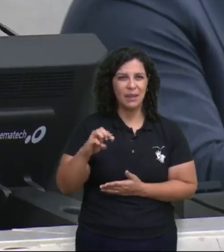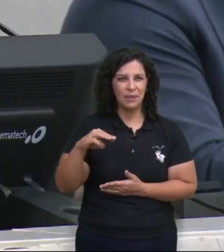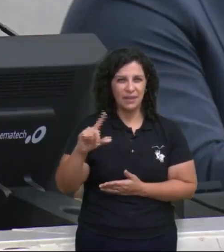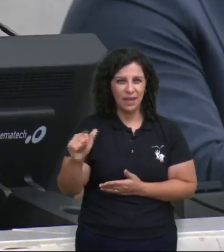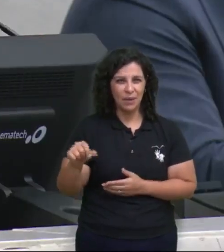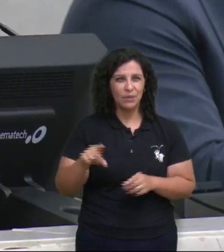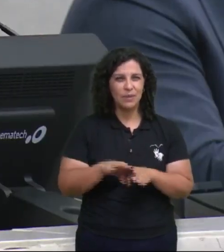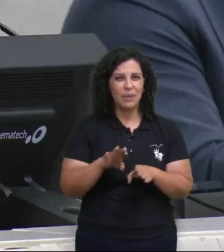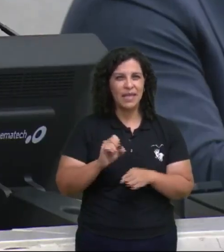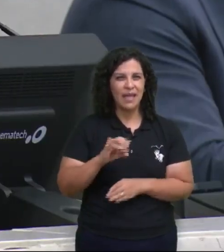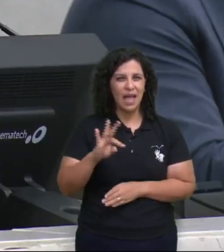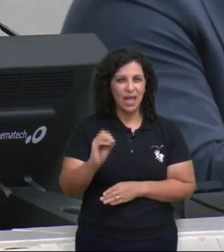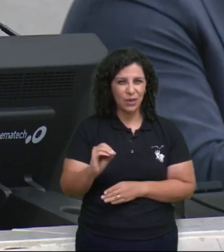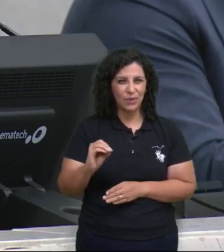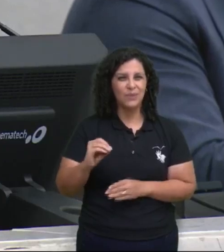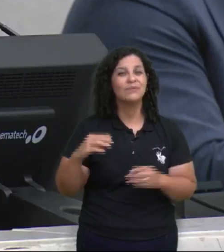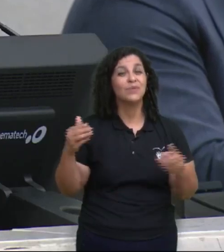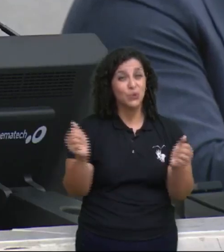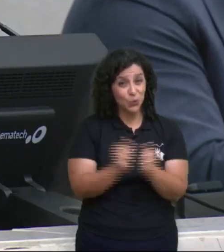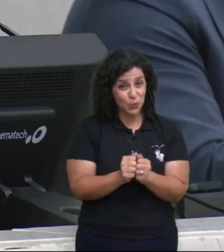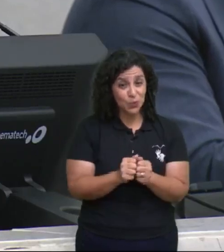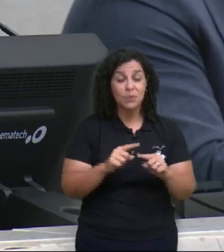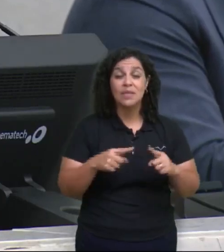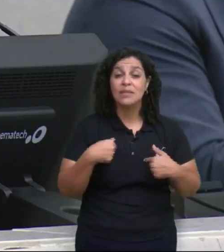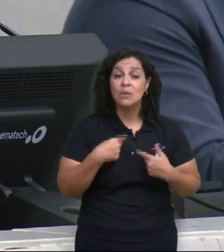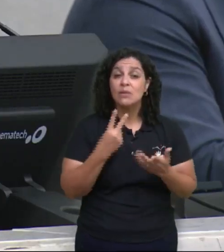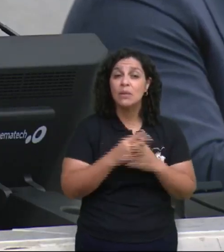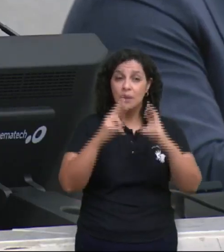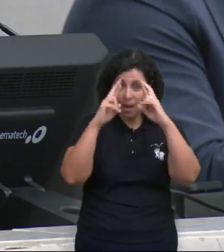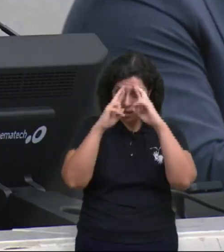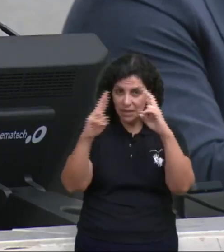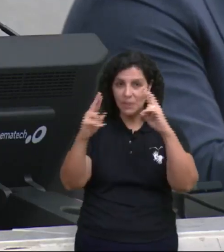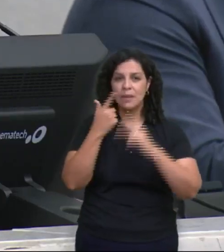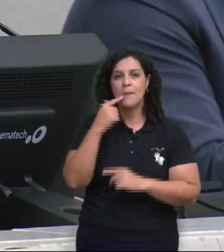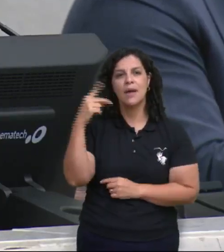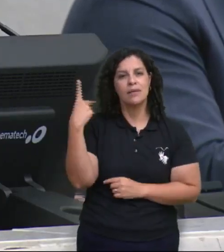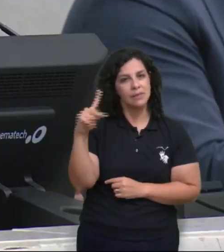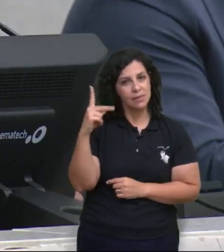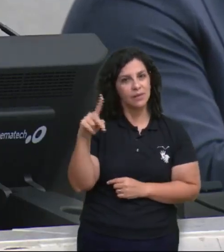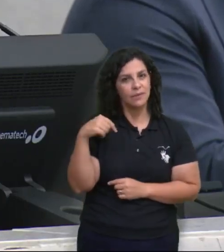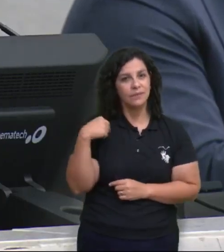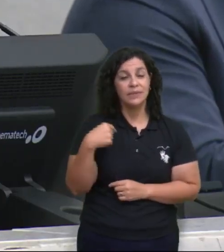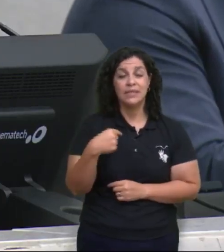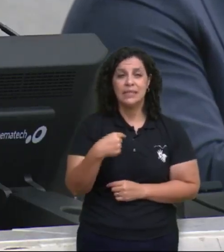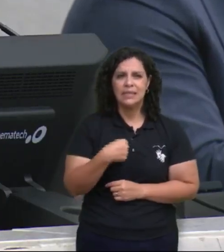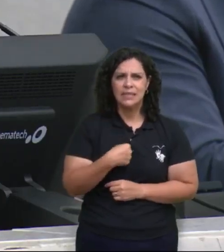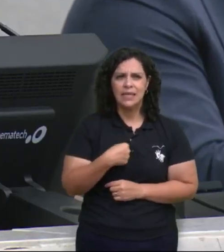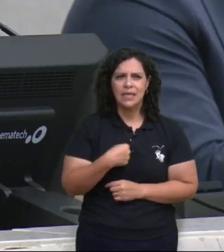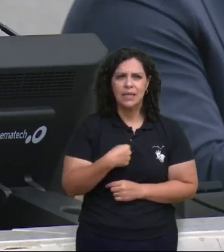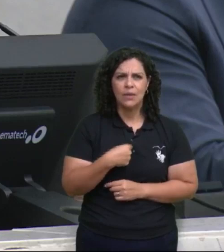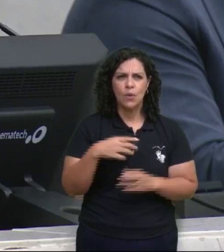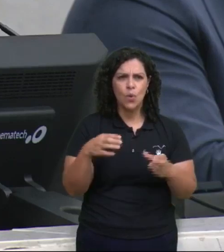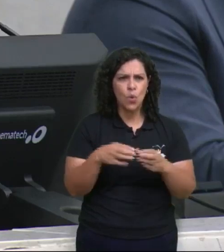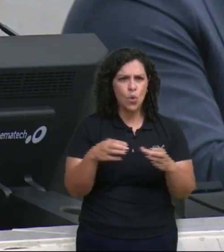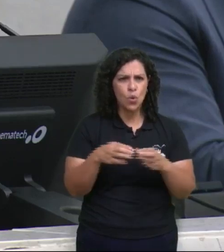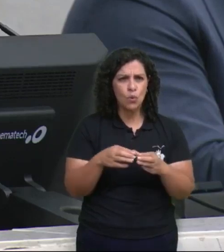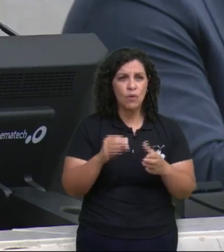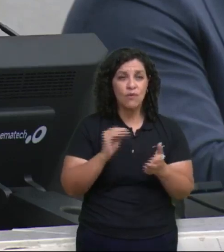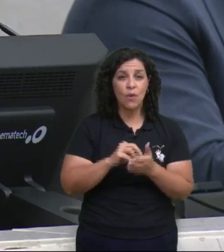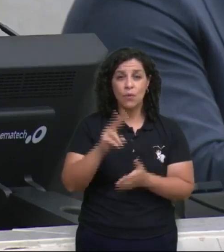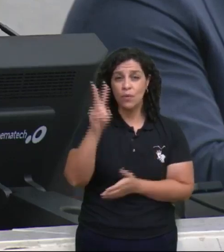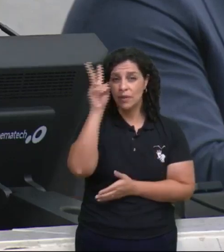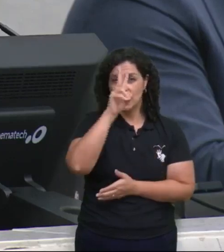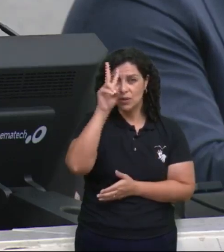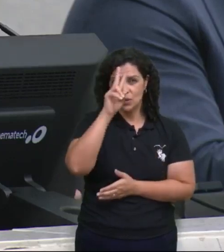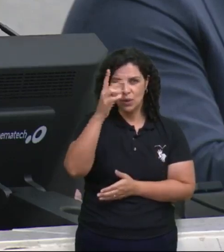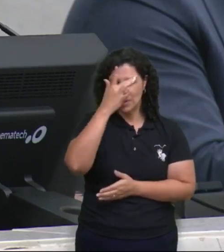saudoso Caíto, né? Mas eu sempre respeitei, e há uma coisa que eu, como homem público, respeito, a história das